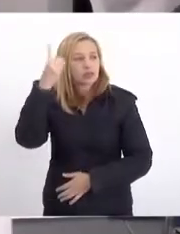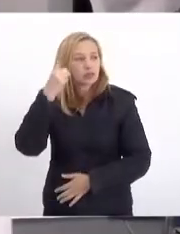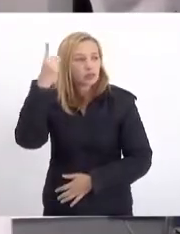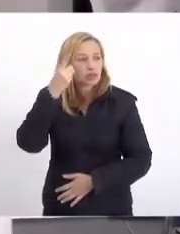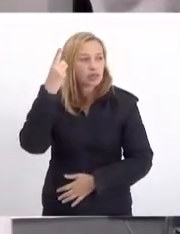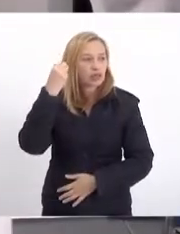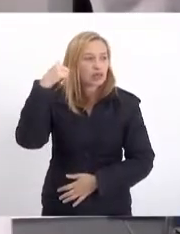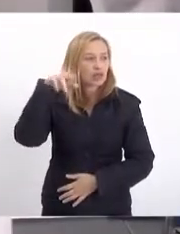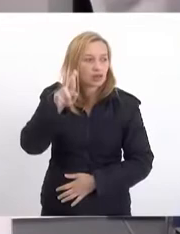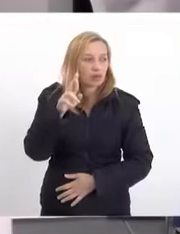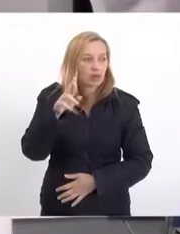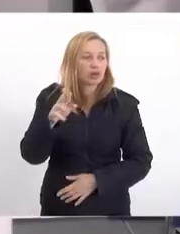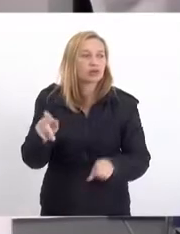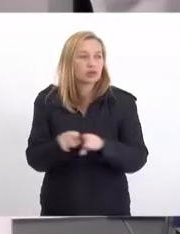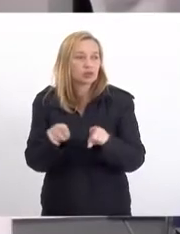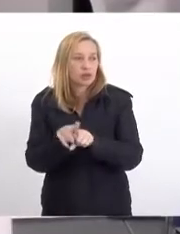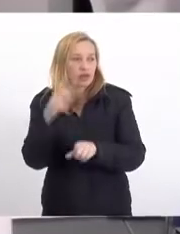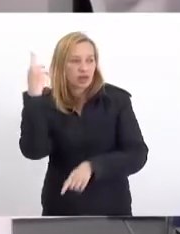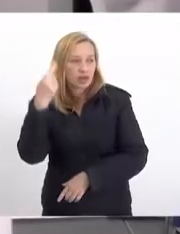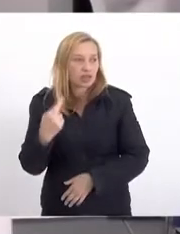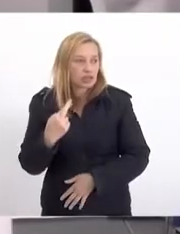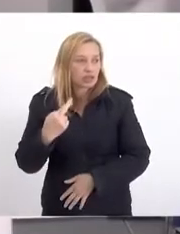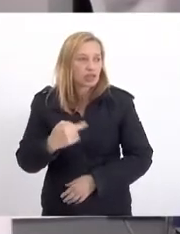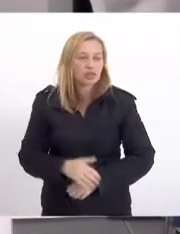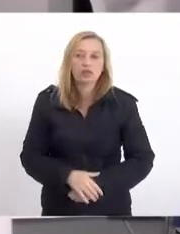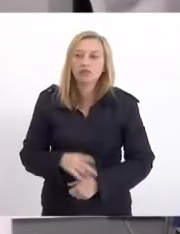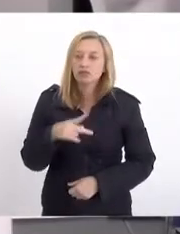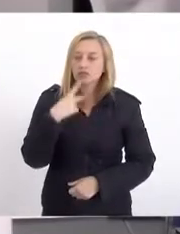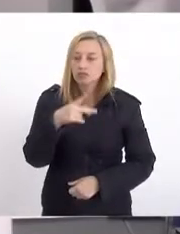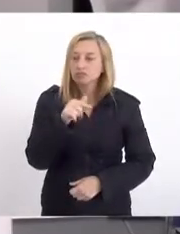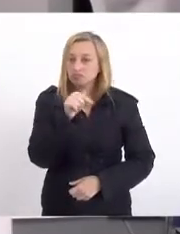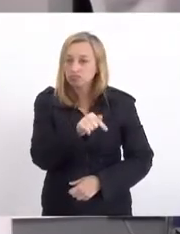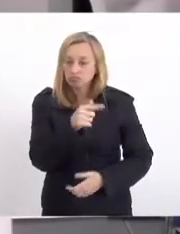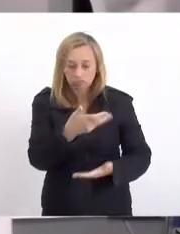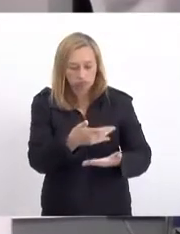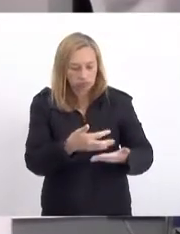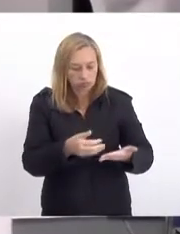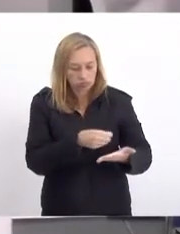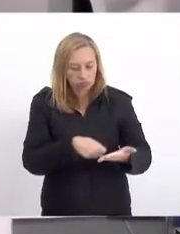Eliomar, deputada Renata, eu listei aqui